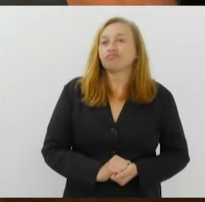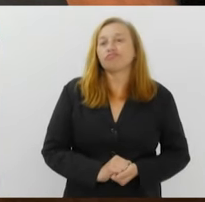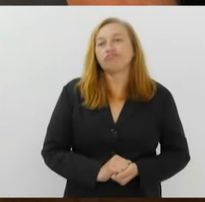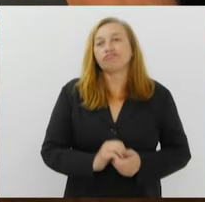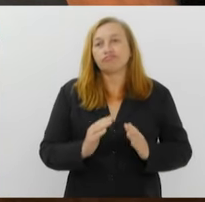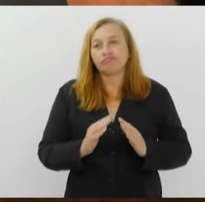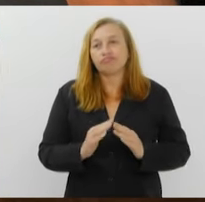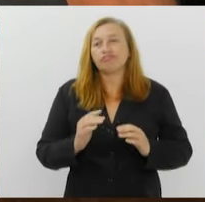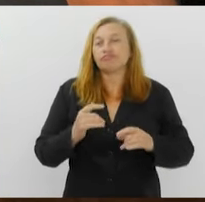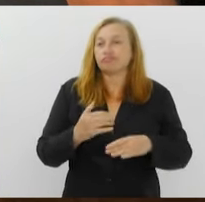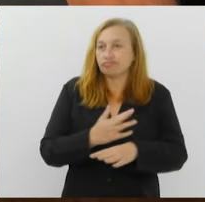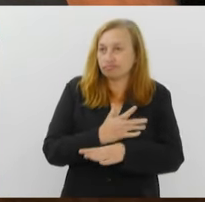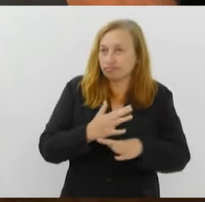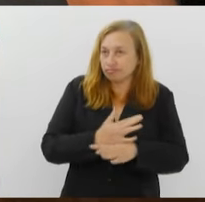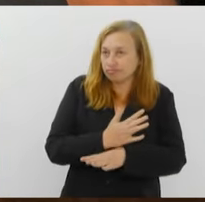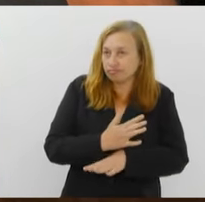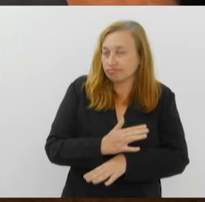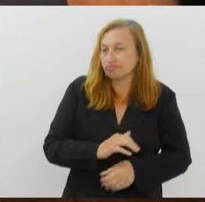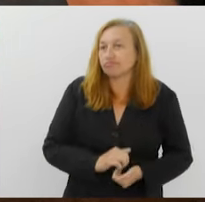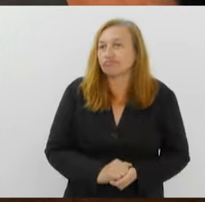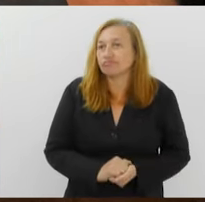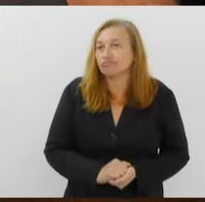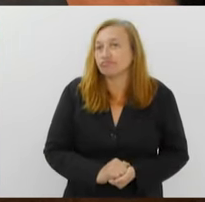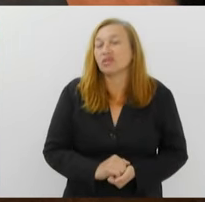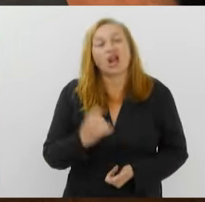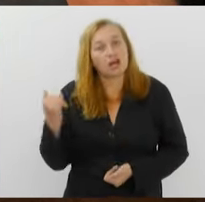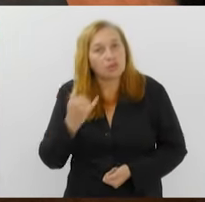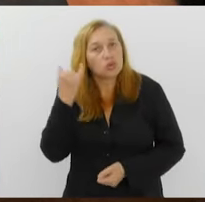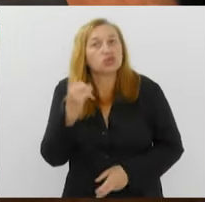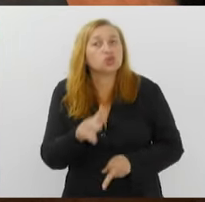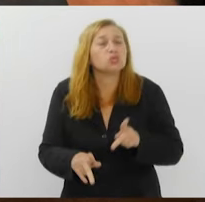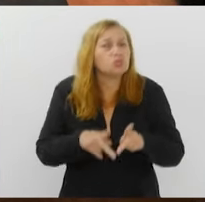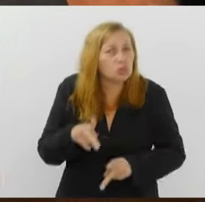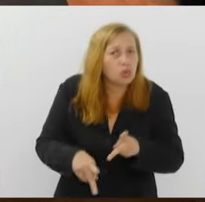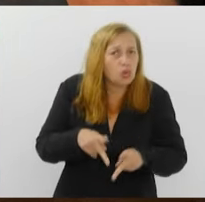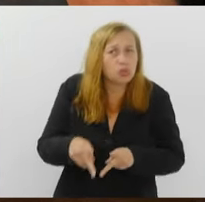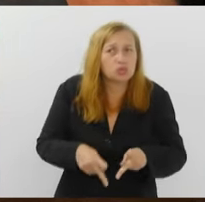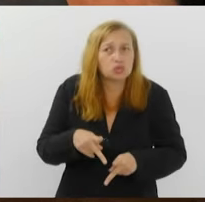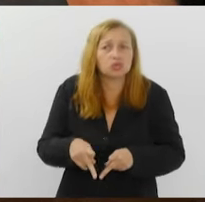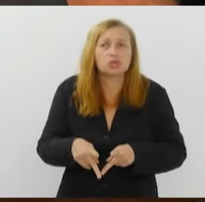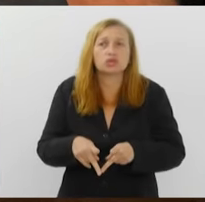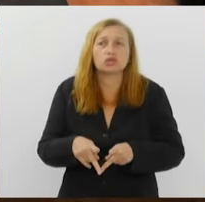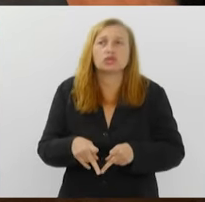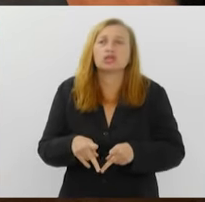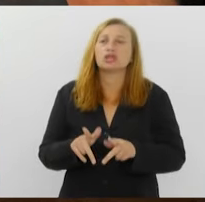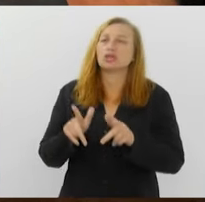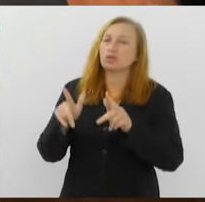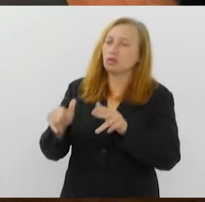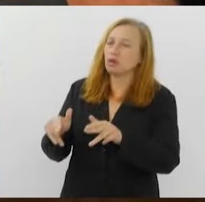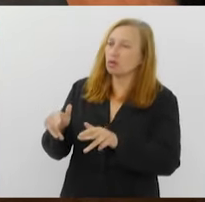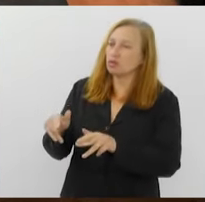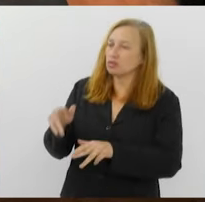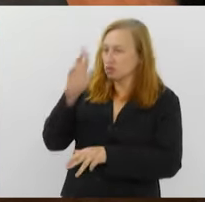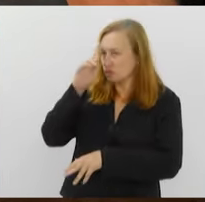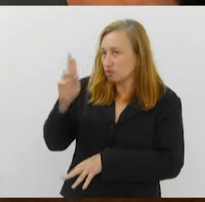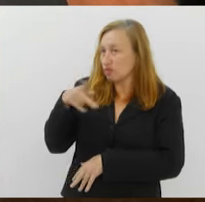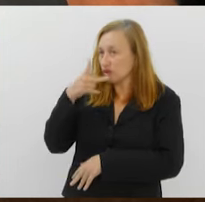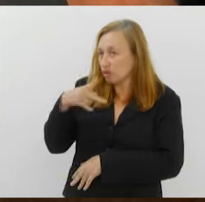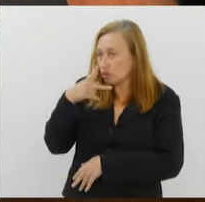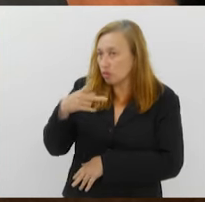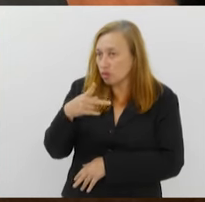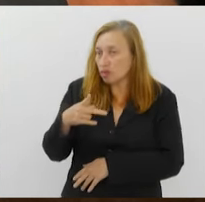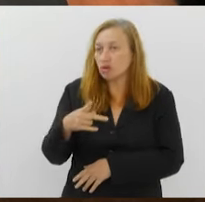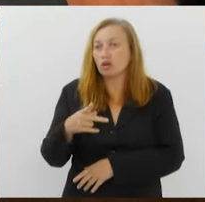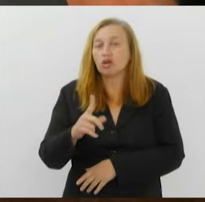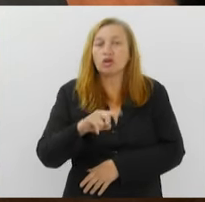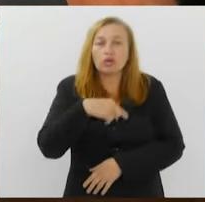estado. Mas é importante que a população tenha, como as falas de Vossa Excelência, as falas que fizemos ainda